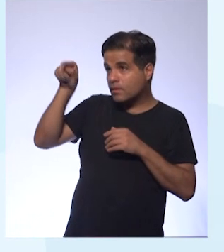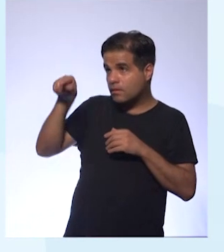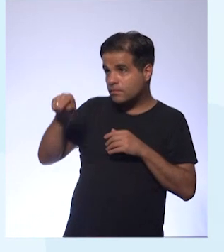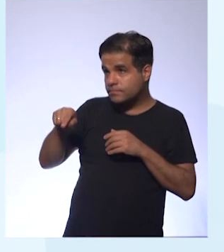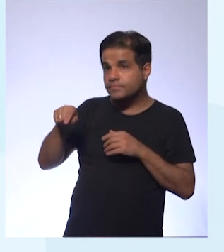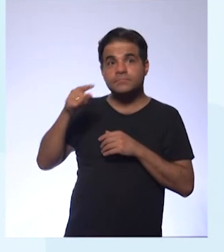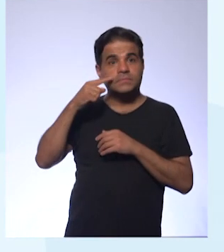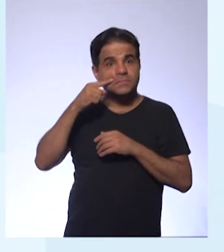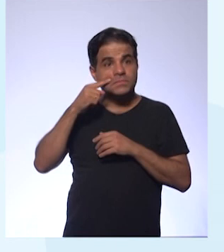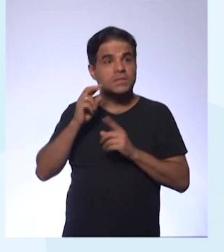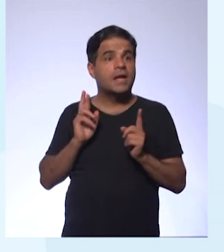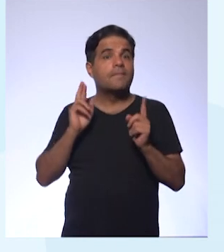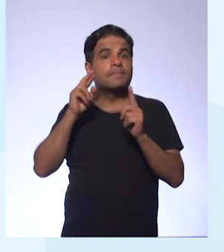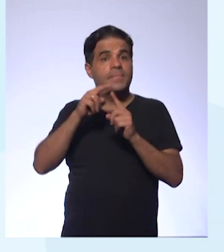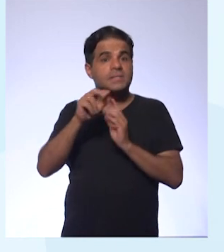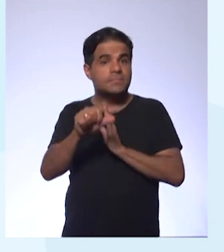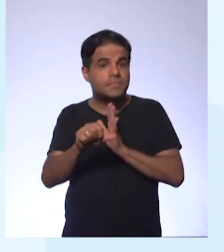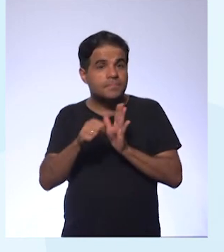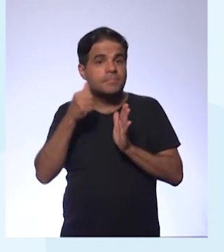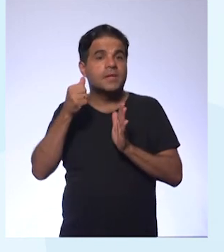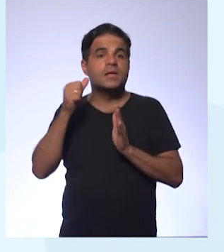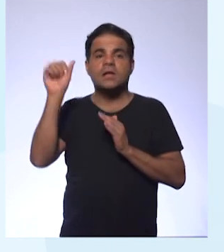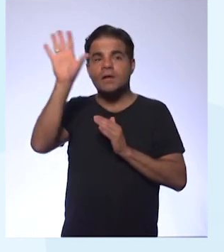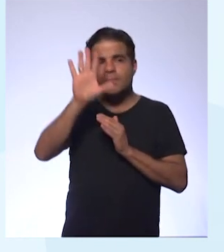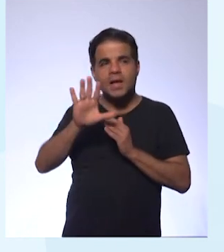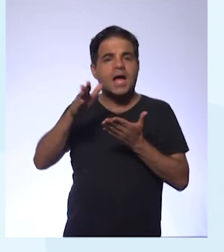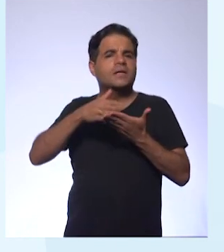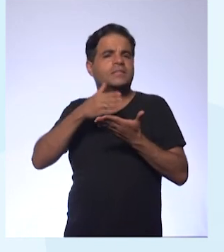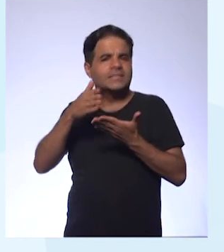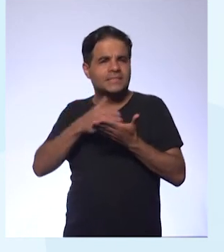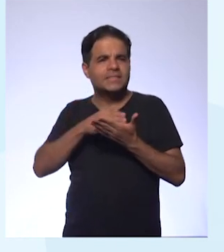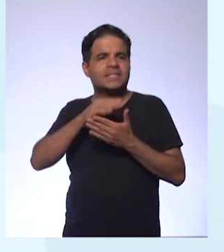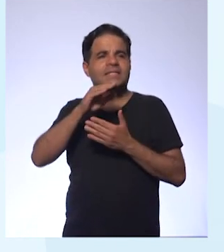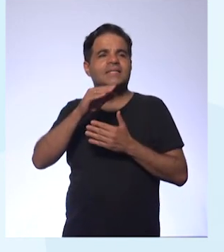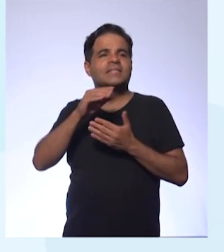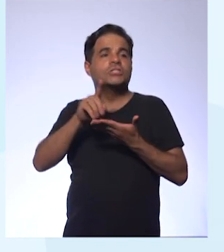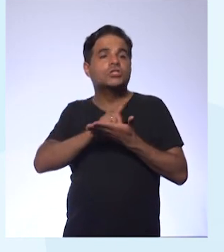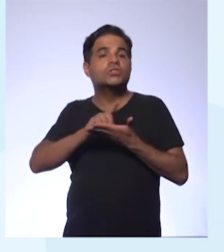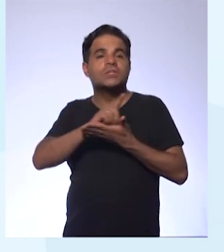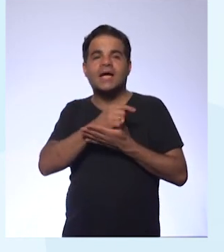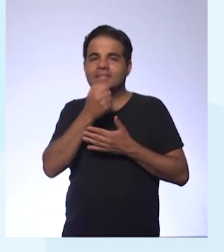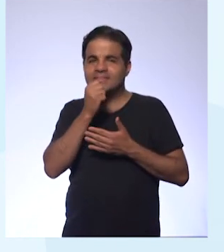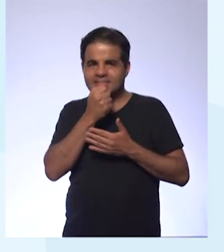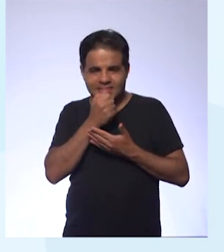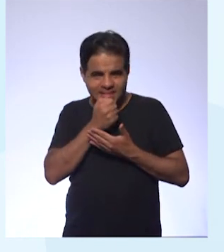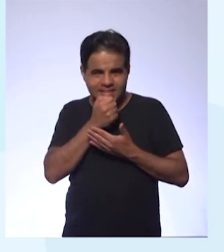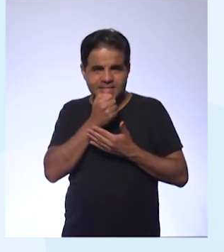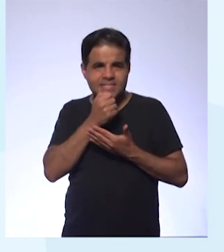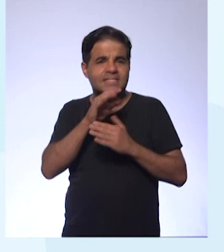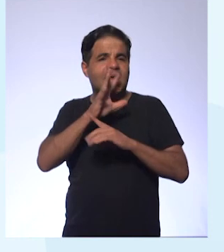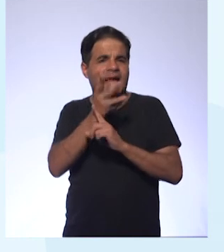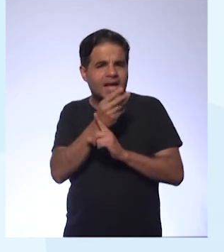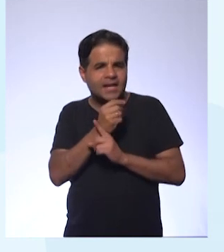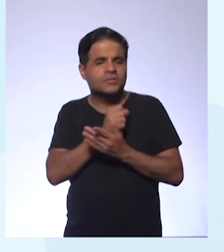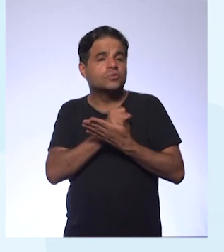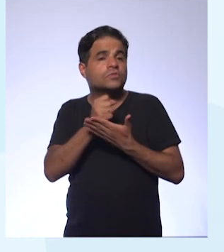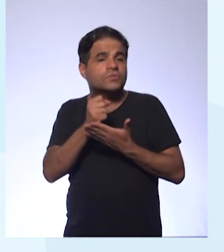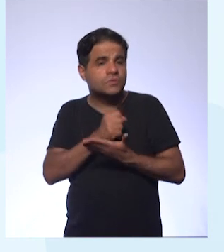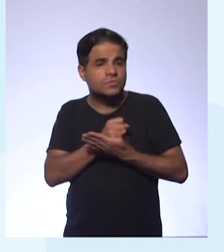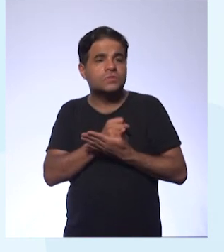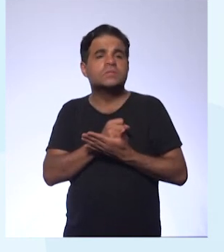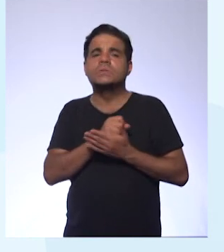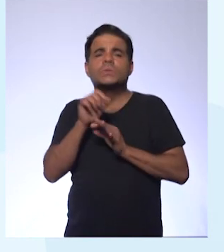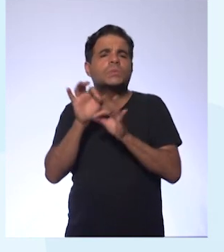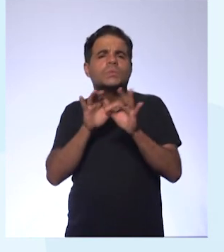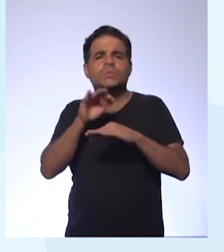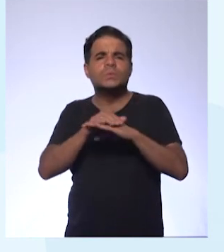que representa a primeira página da enciclopédia, o Dicionário Racional das Ciências, Artes e Ofícios, organizados por Diderot